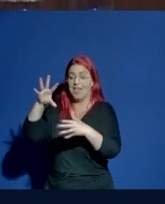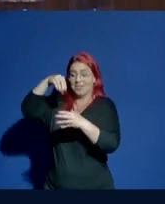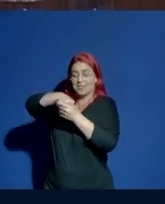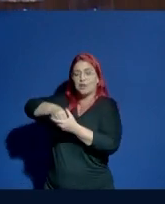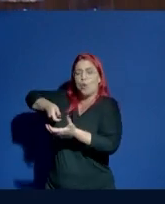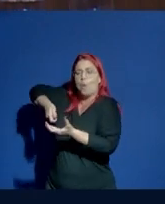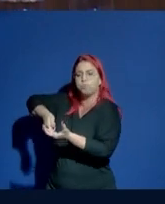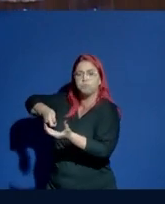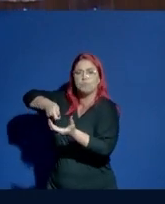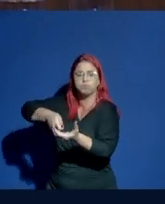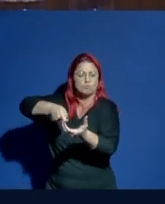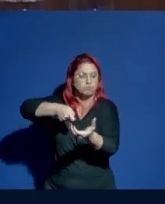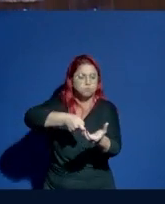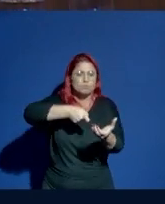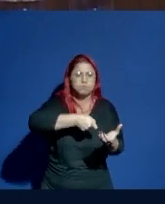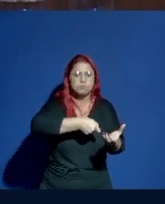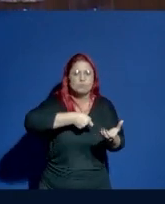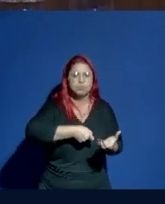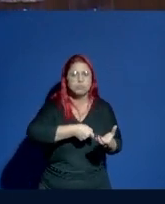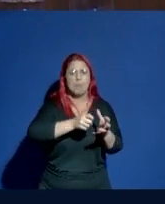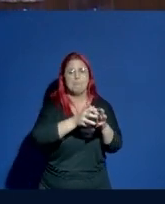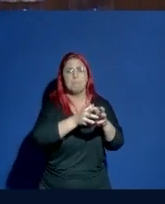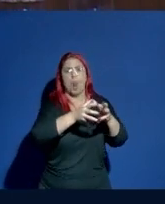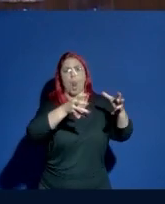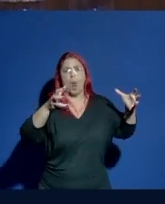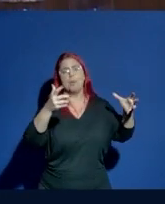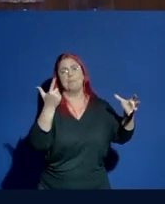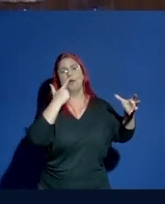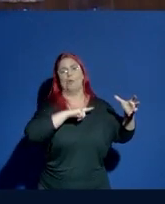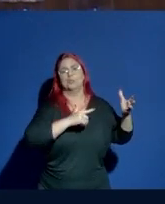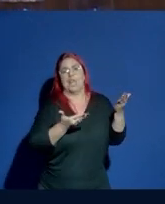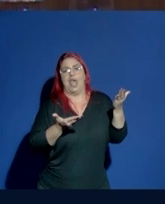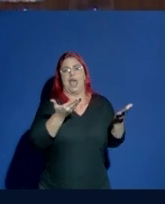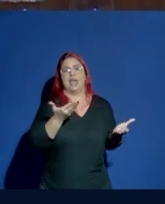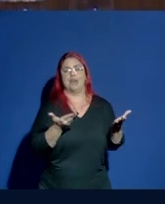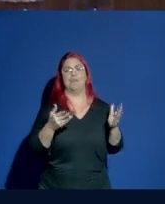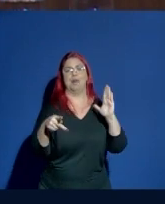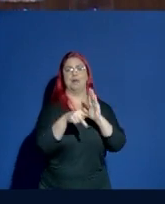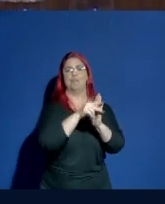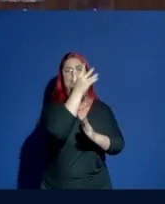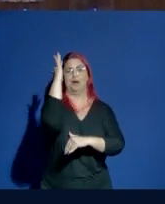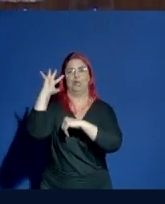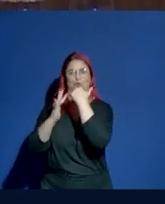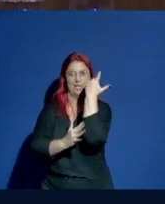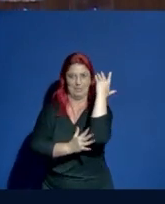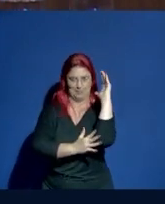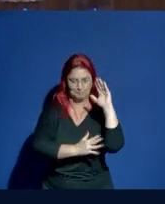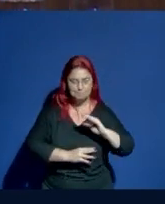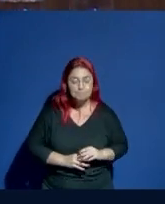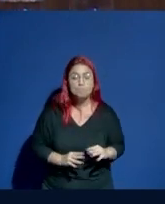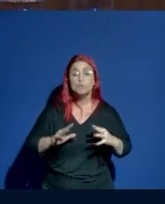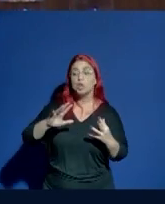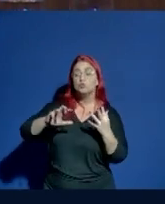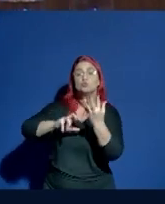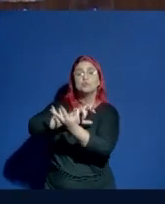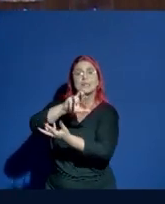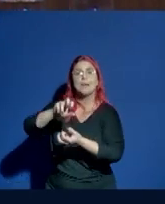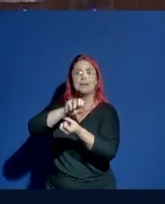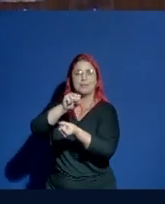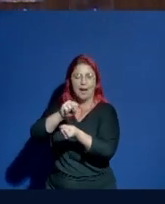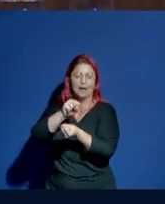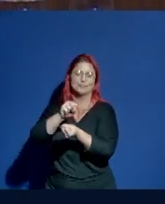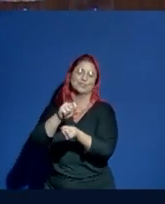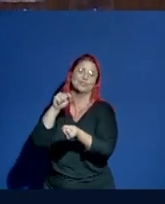aplicar, devolver ele para lá numa quantidade muito maior. Então, quando se fala de sustentabilidade, não tem nada